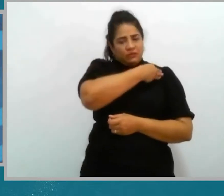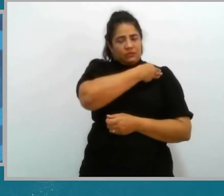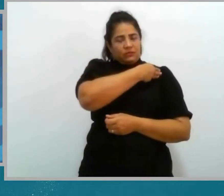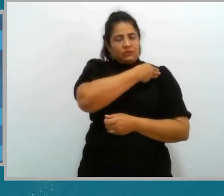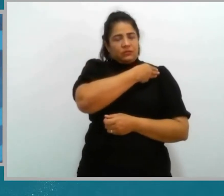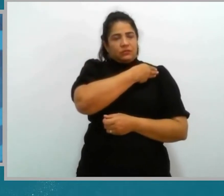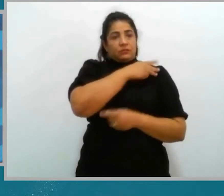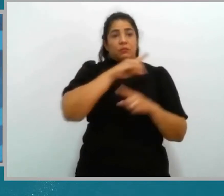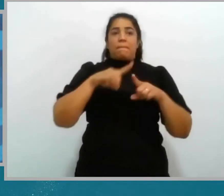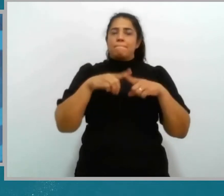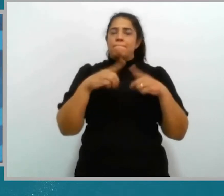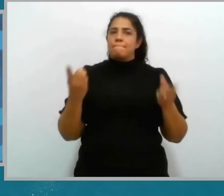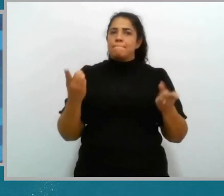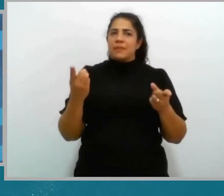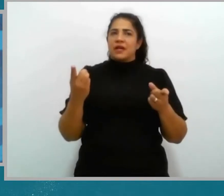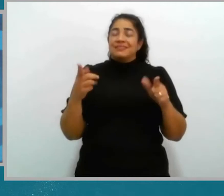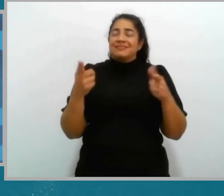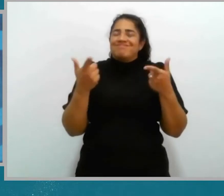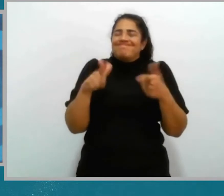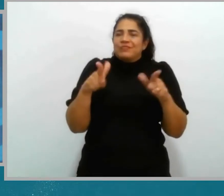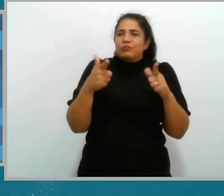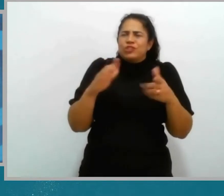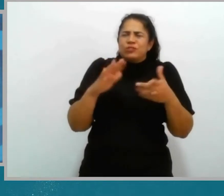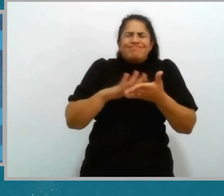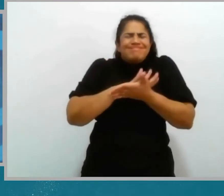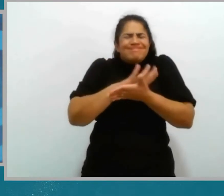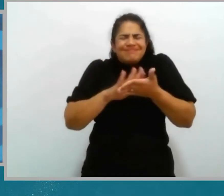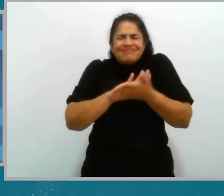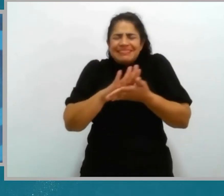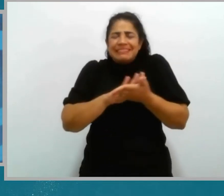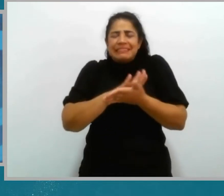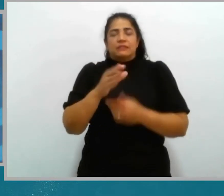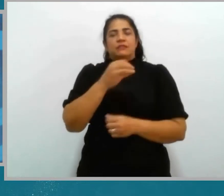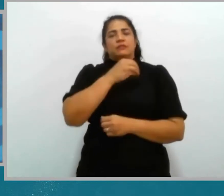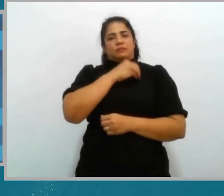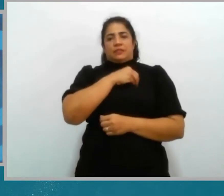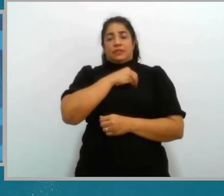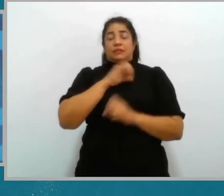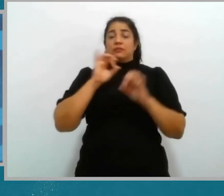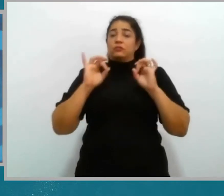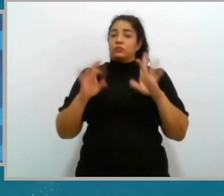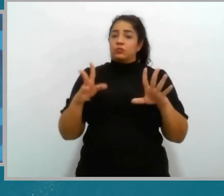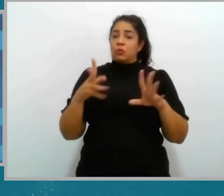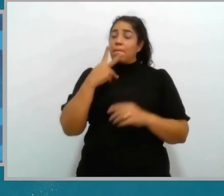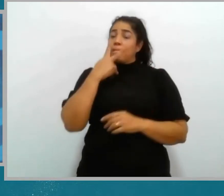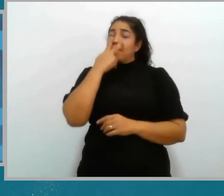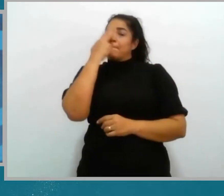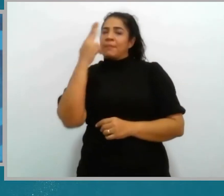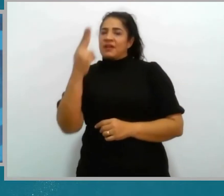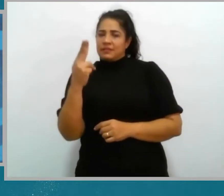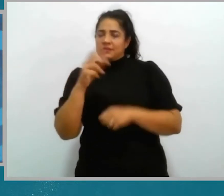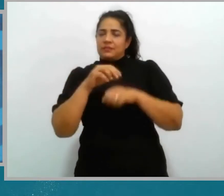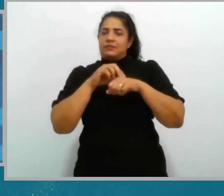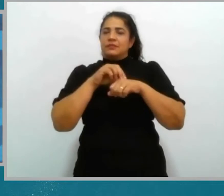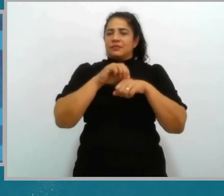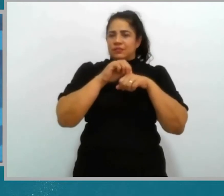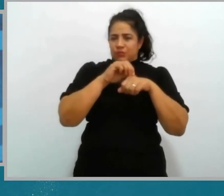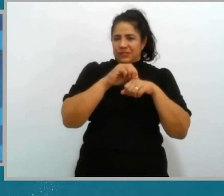Só a semelhança da carne do pecado. E aí, Ele pôde, no tocante ao pecado, e com